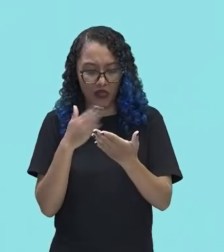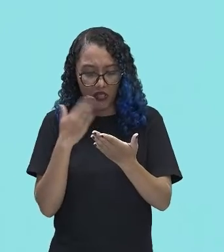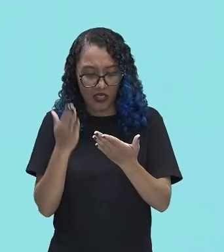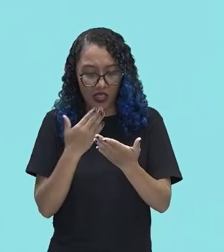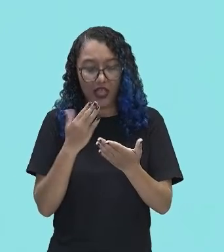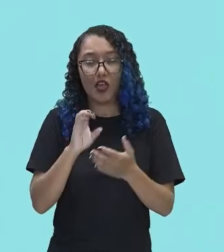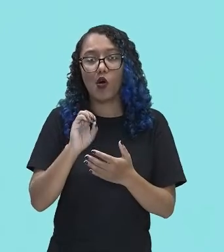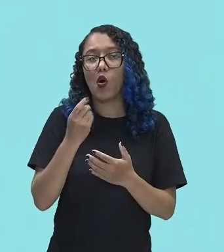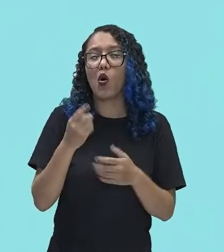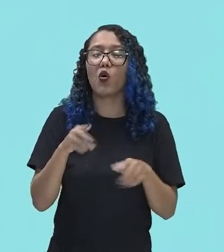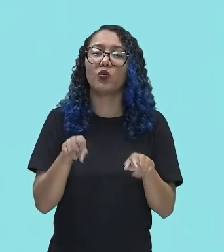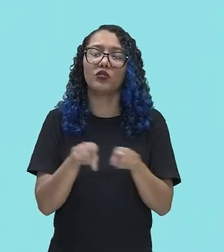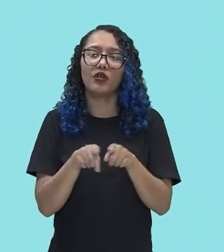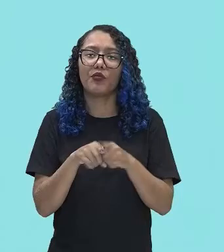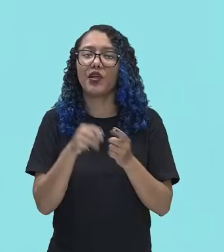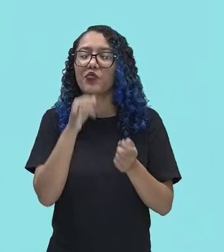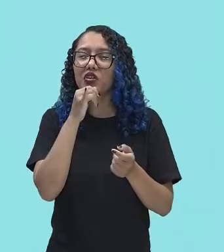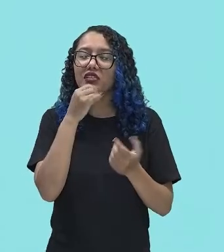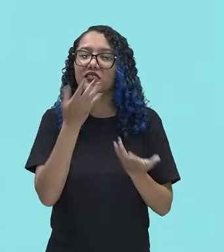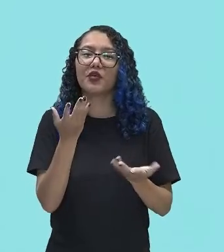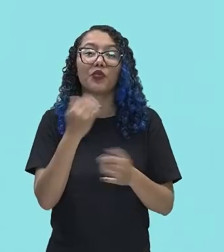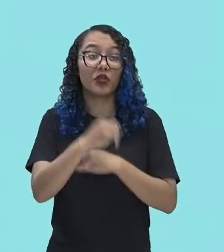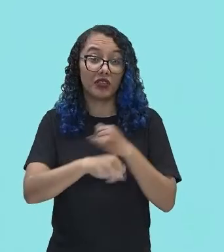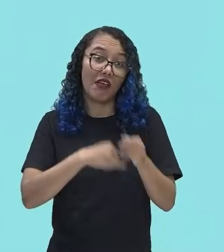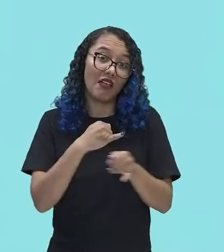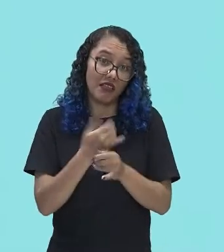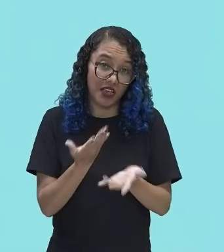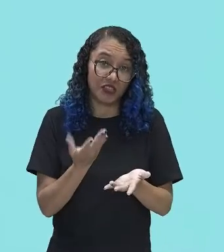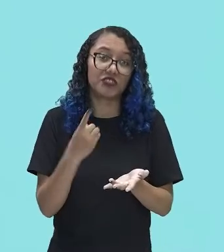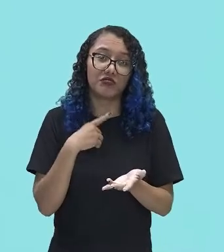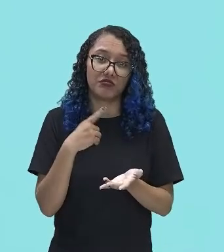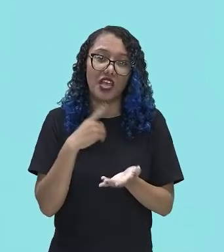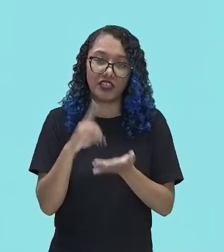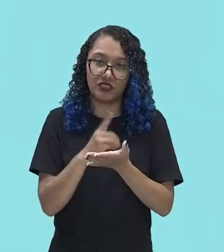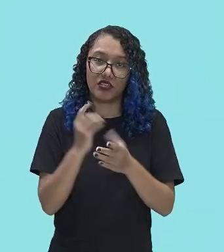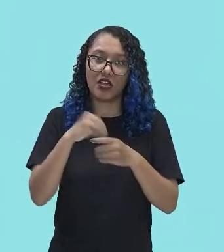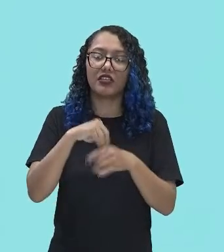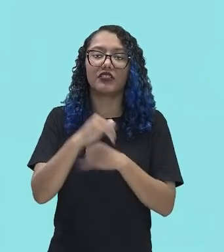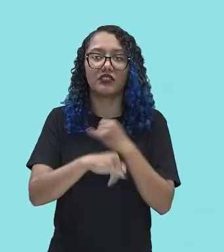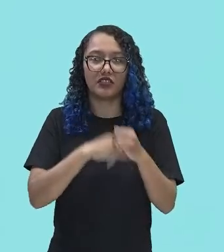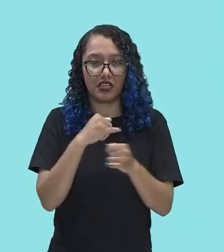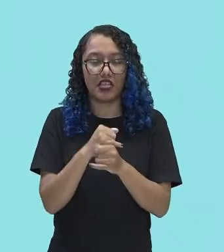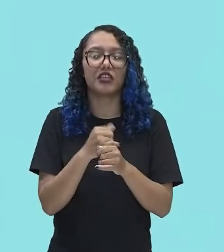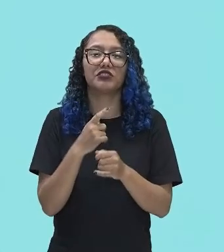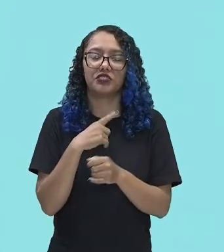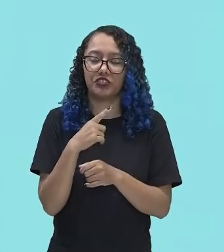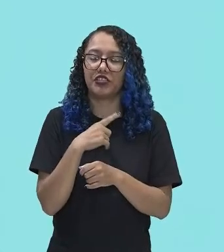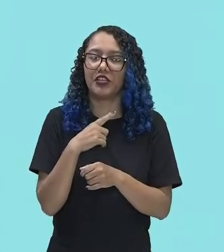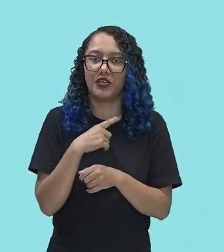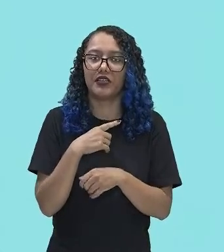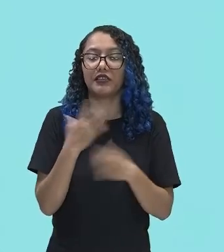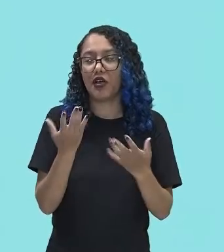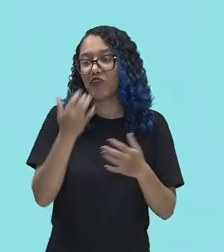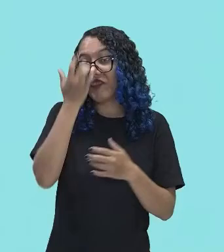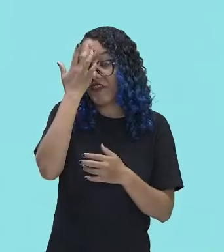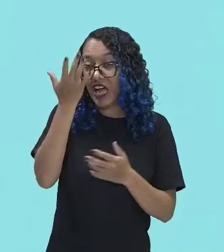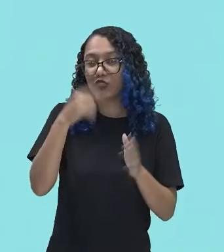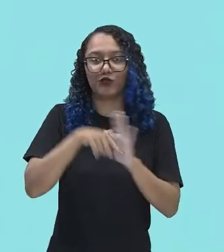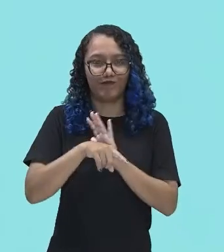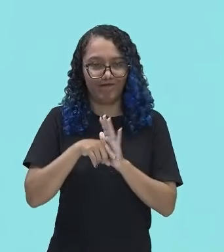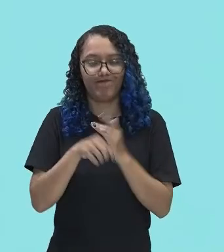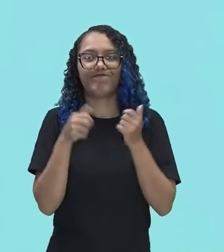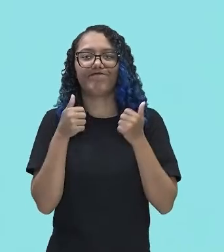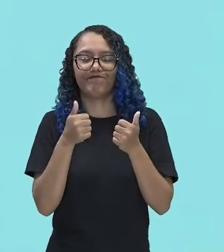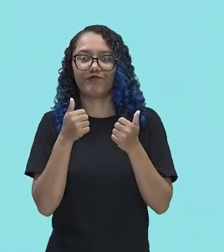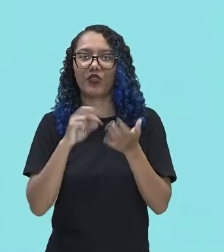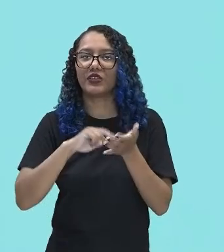recente, como é que se diz? A internet. Inclusive tem dicionários, né, já virtuais, então também fica bem fácil. Outra